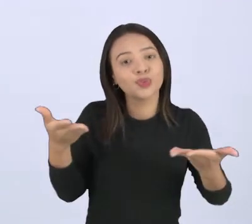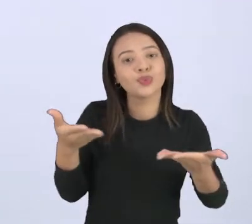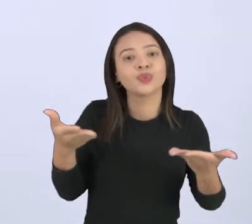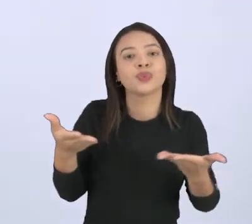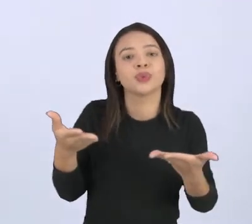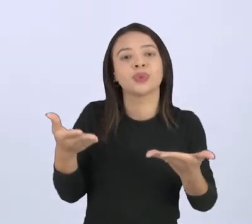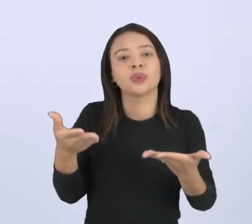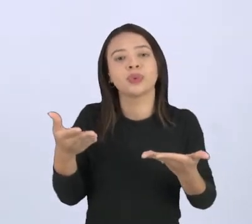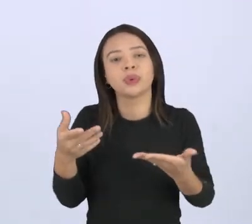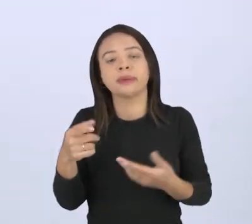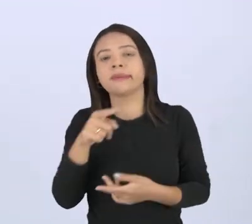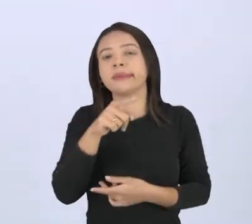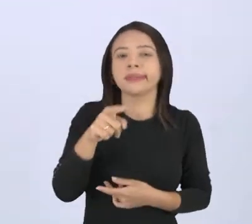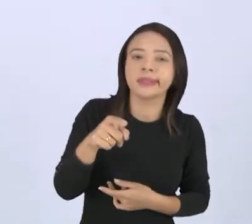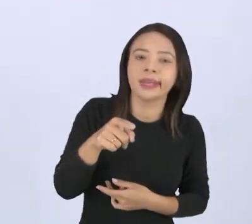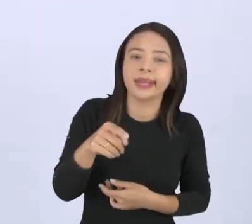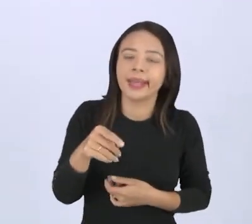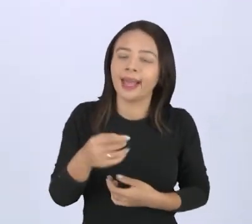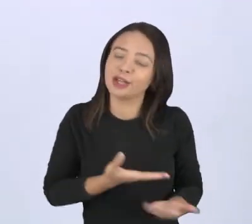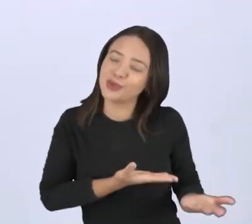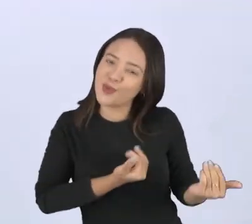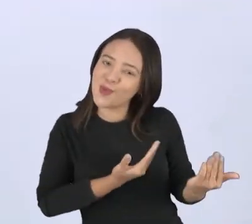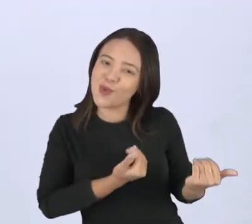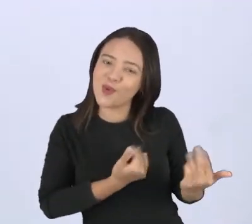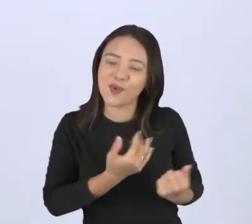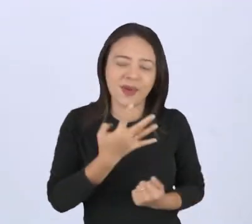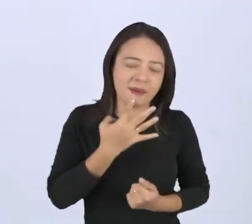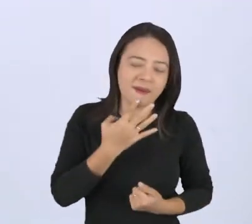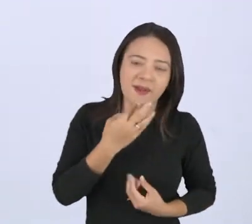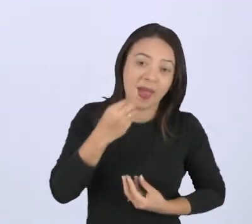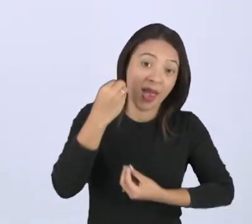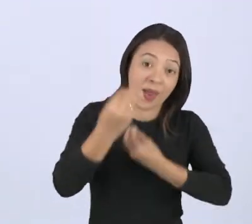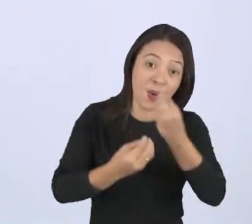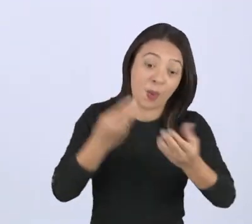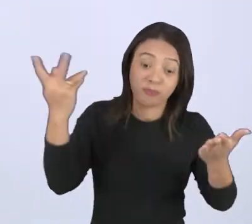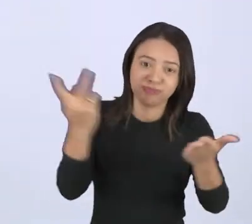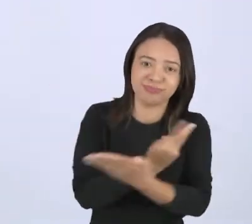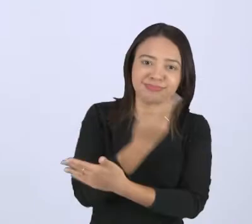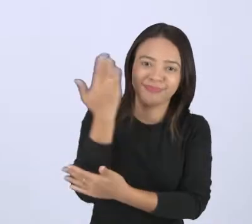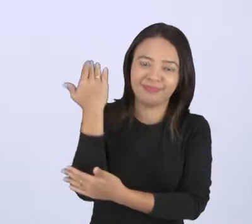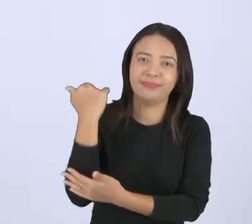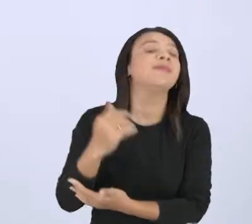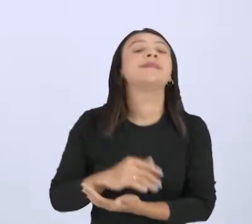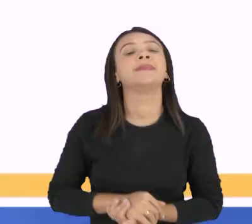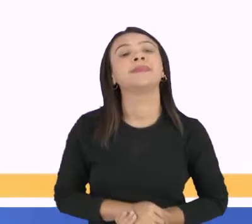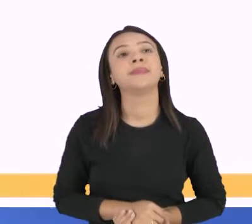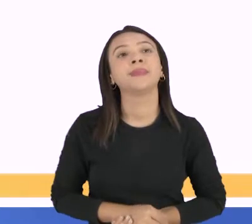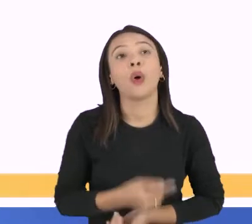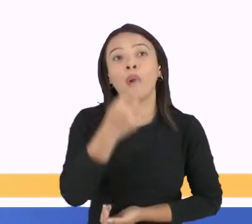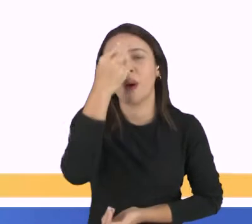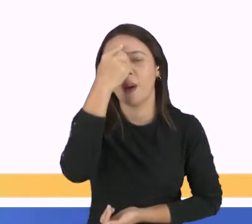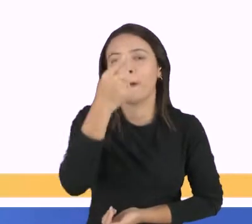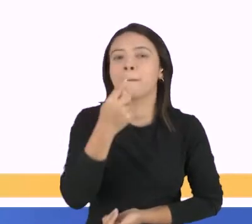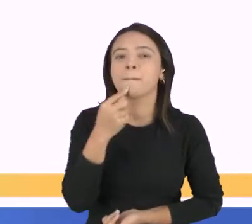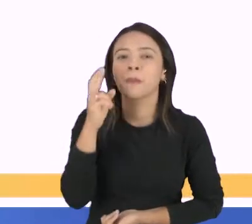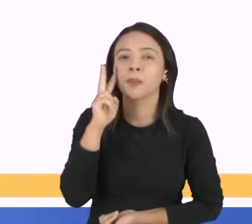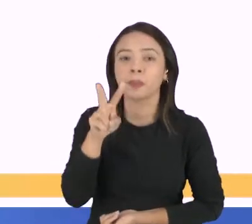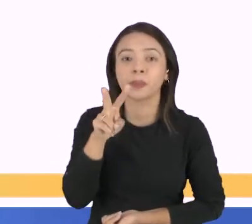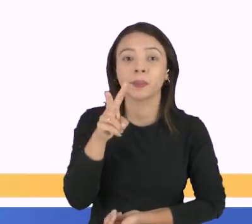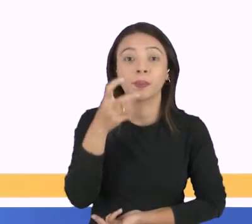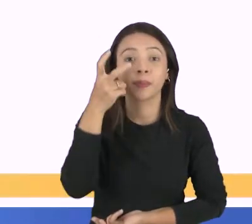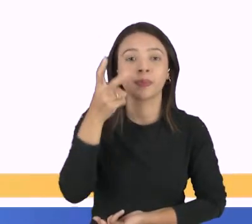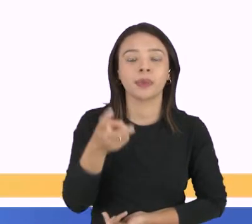tem poucos anos de vida e que não conhece o que aconteceu no passado. Pela ilustração já vemos que